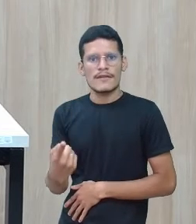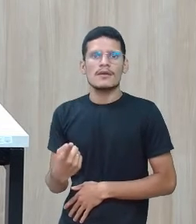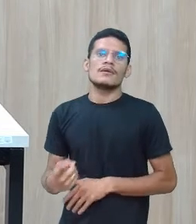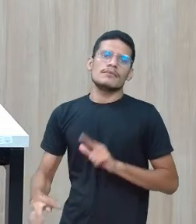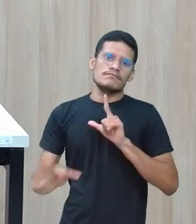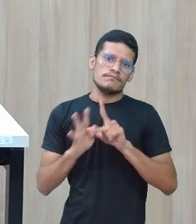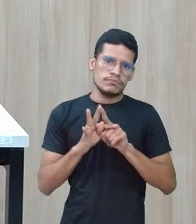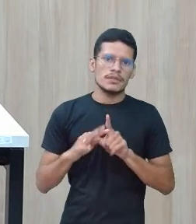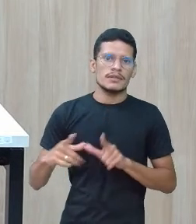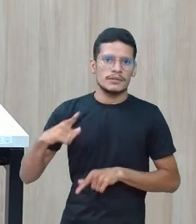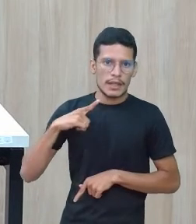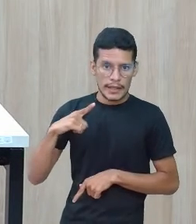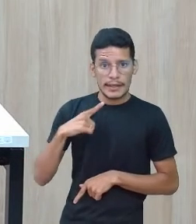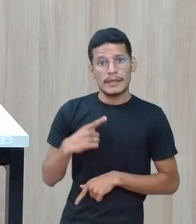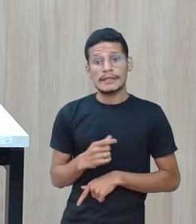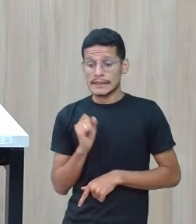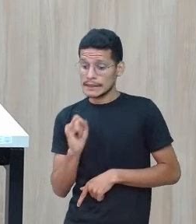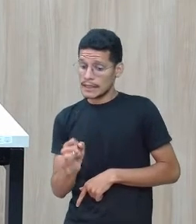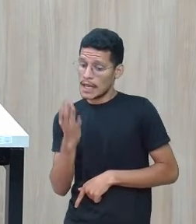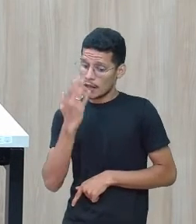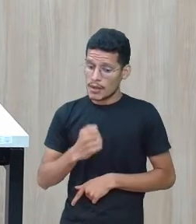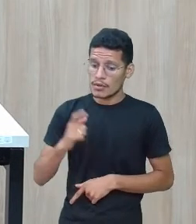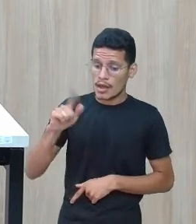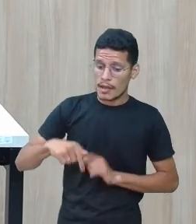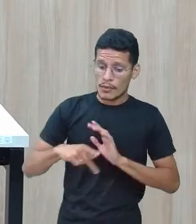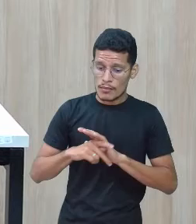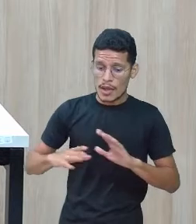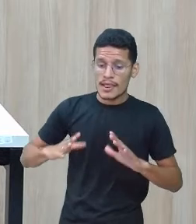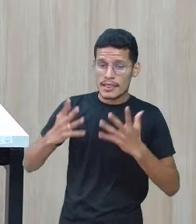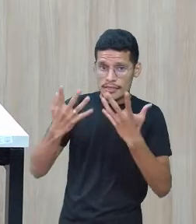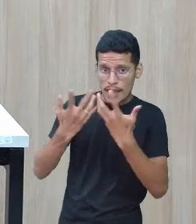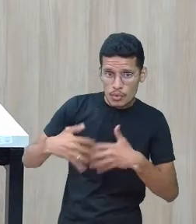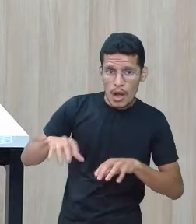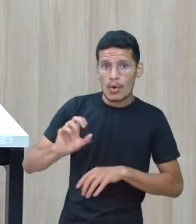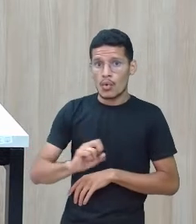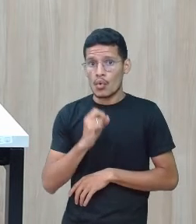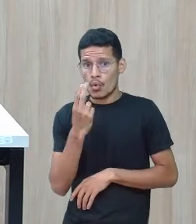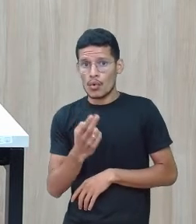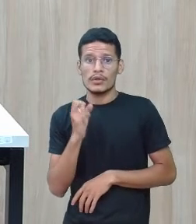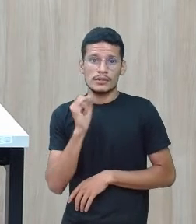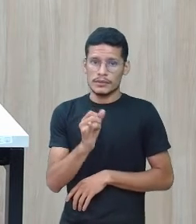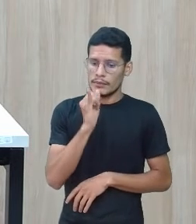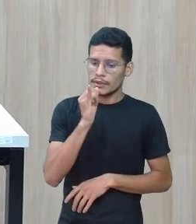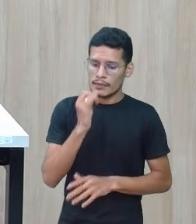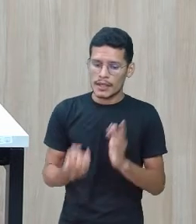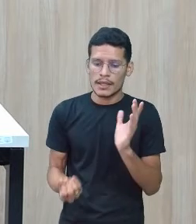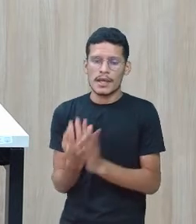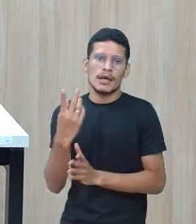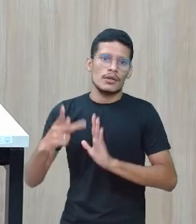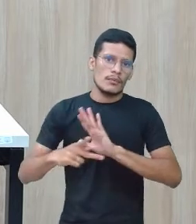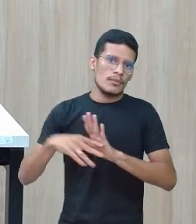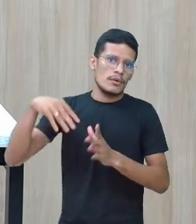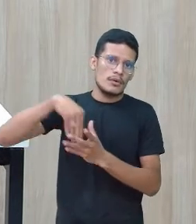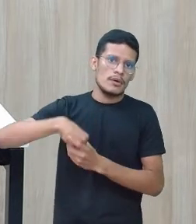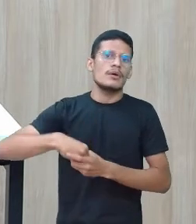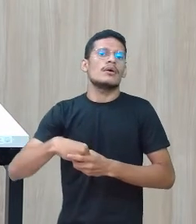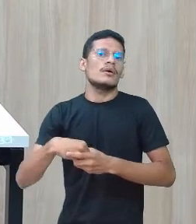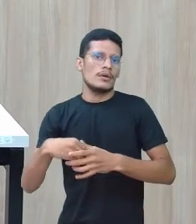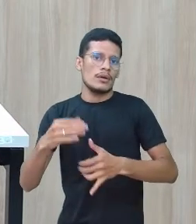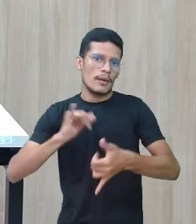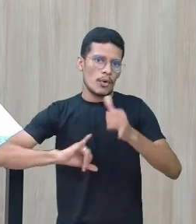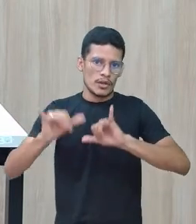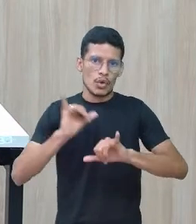nós soubéssemos se esse alimento realmente era totalmente natural ou se foi fabricado em laboratório. Então, ele